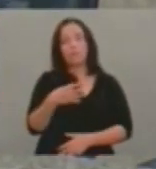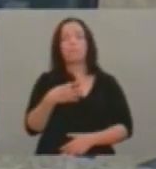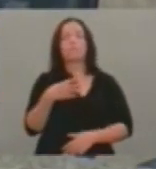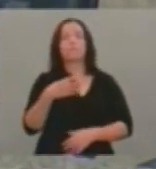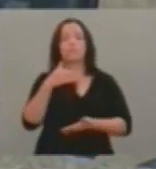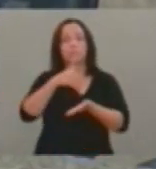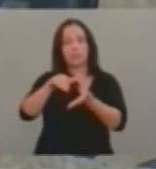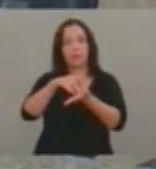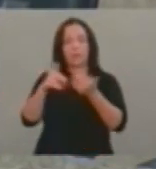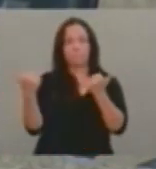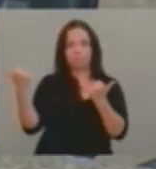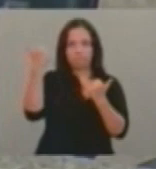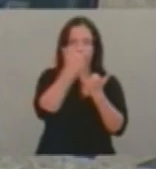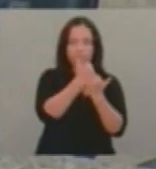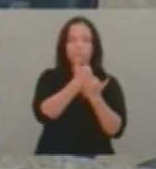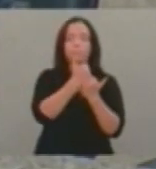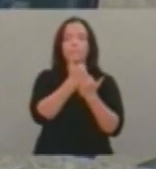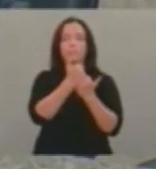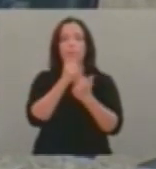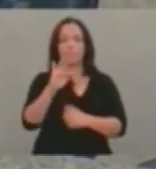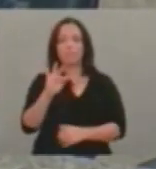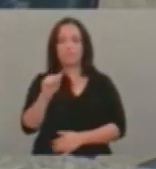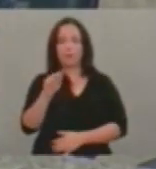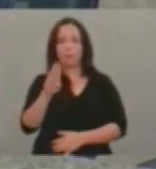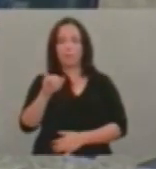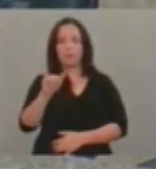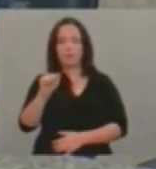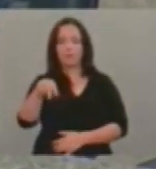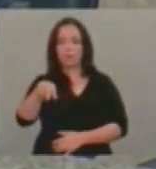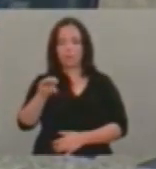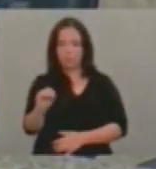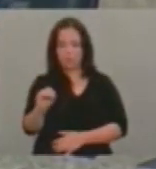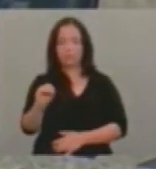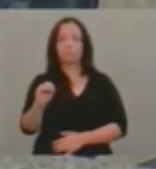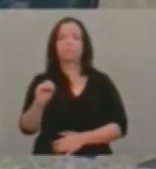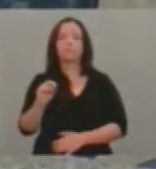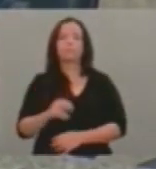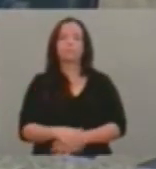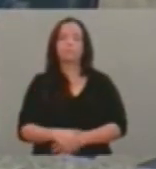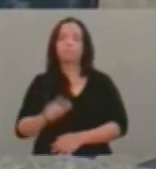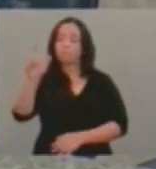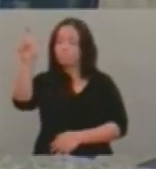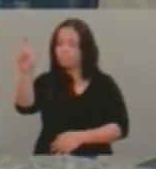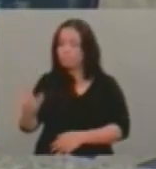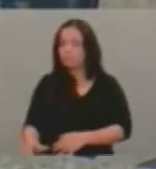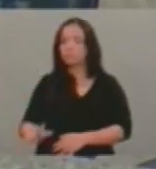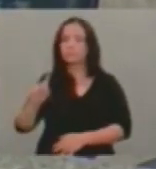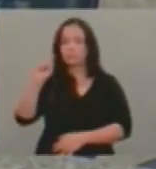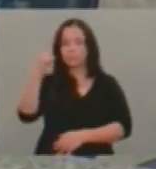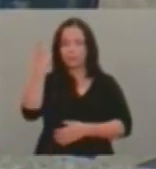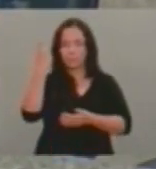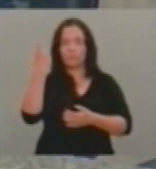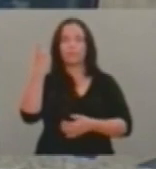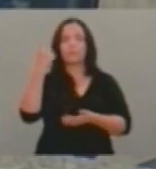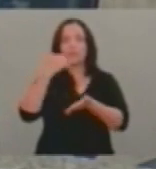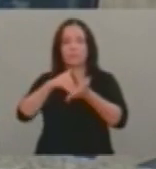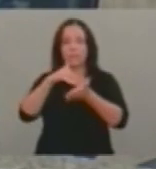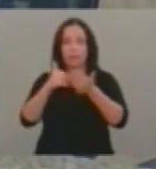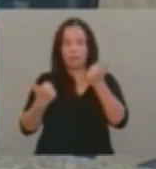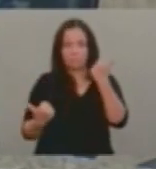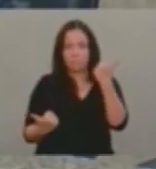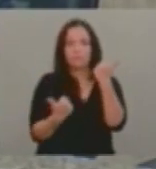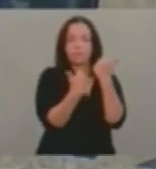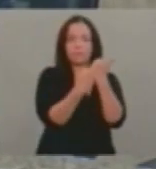assume, né, o Fabiano Piuba, ele já era o secretário adjunto, então não